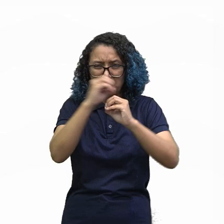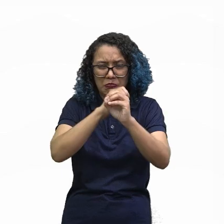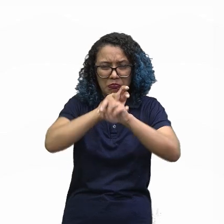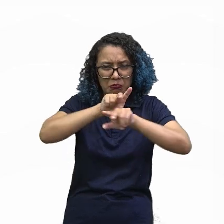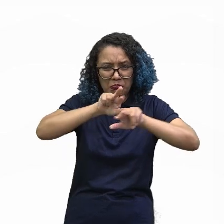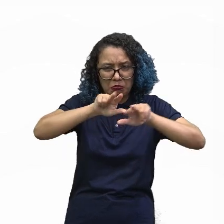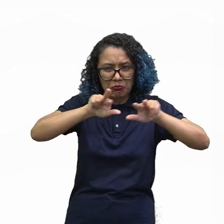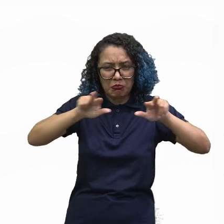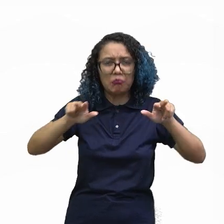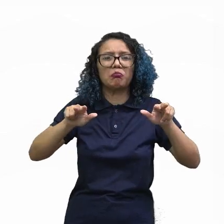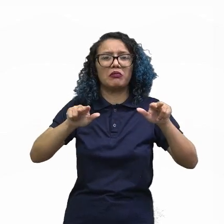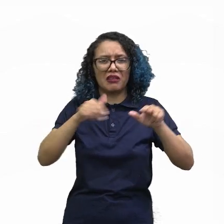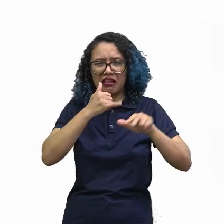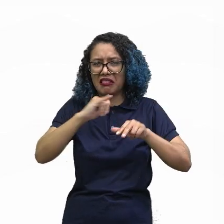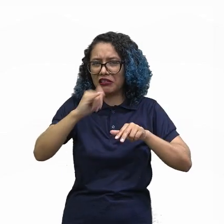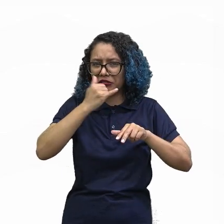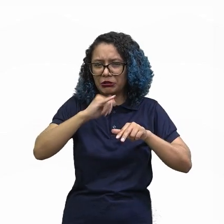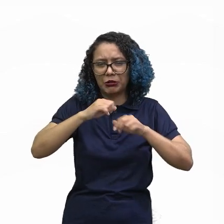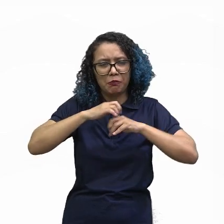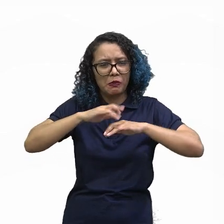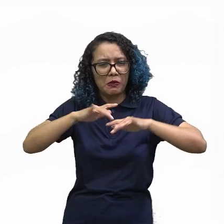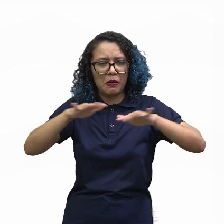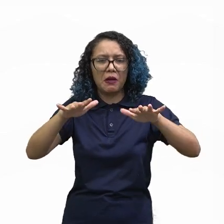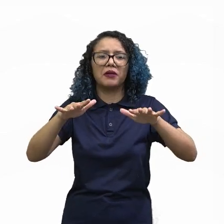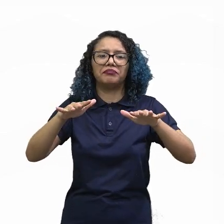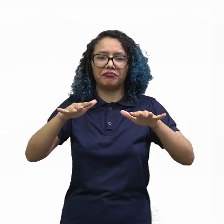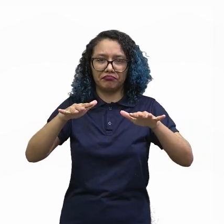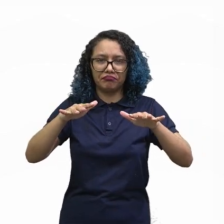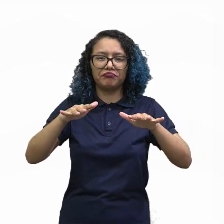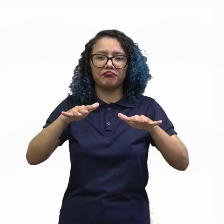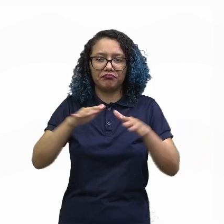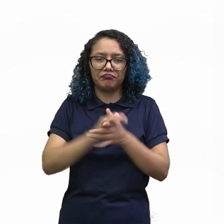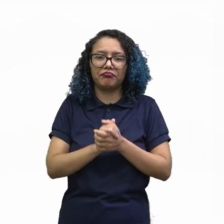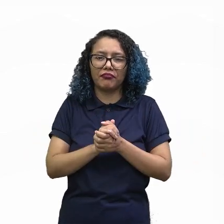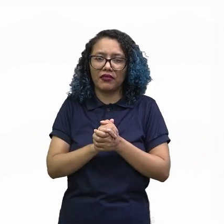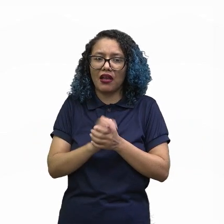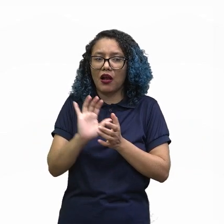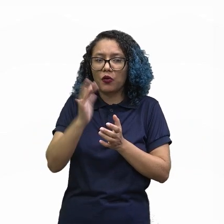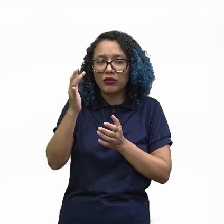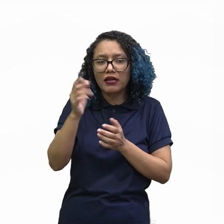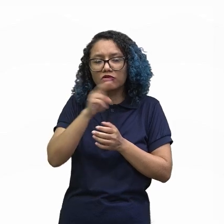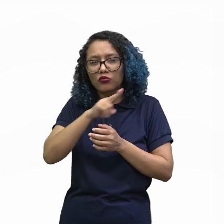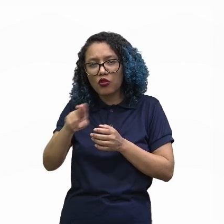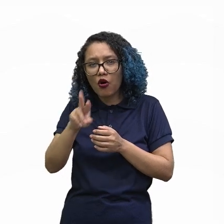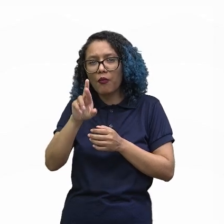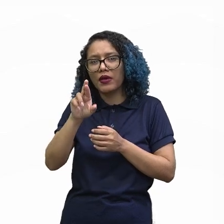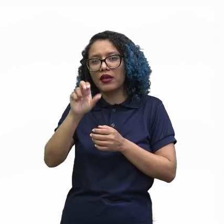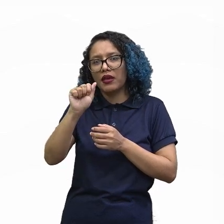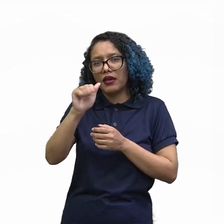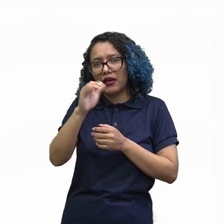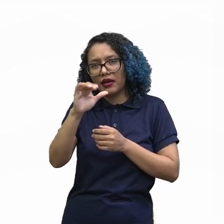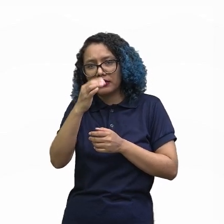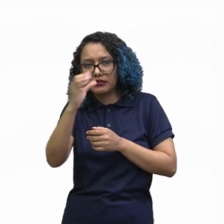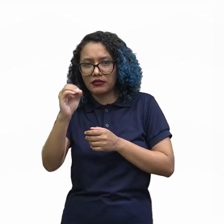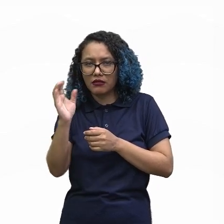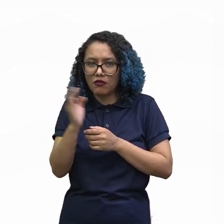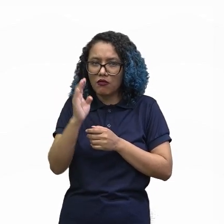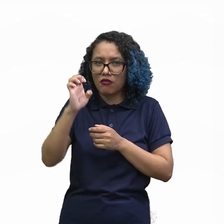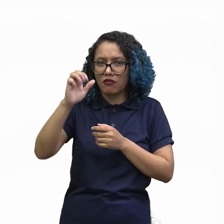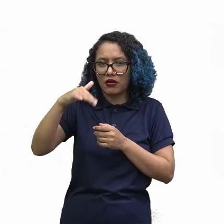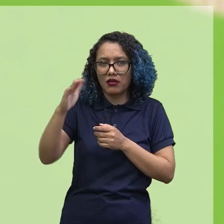liberada uma grande quantidade nesse processo, que é uma reação em cadeia, né? Provoca uma reação em cadeia.